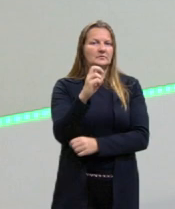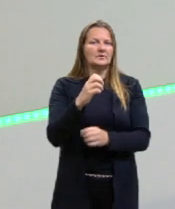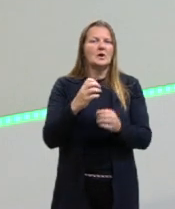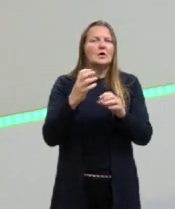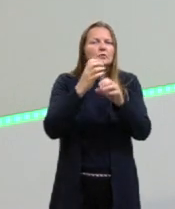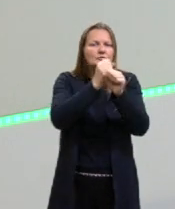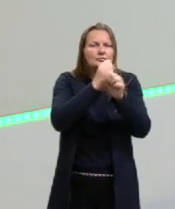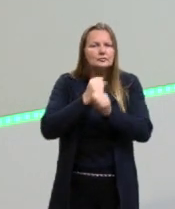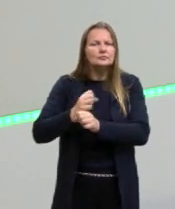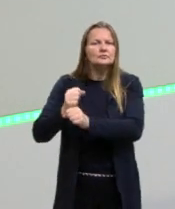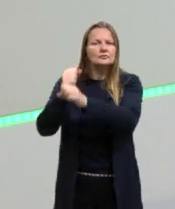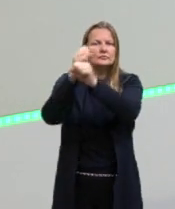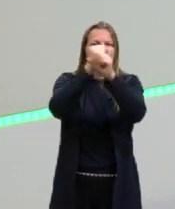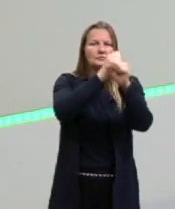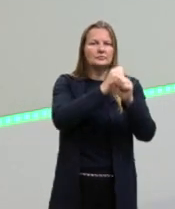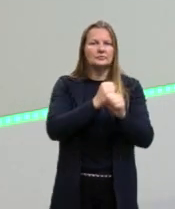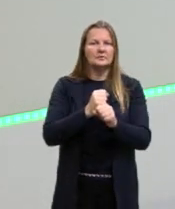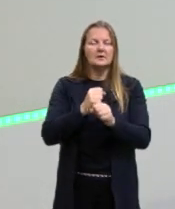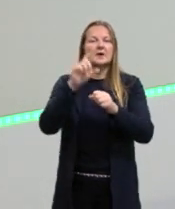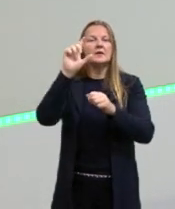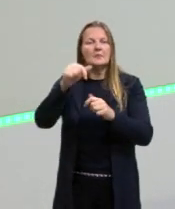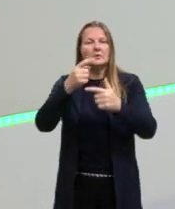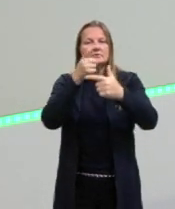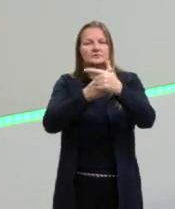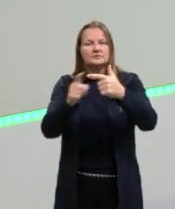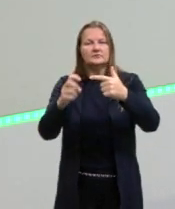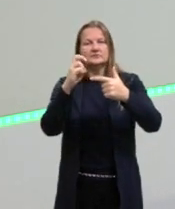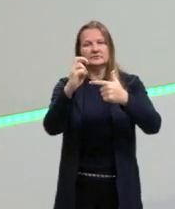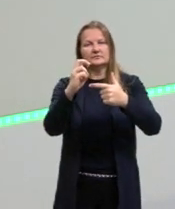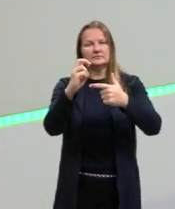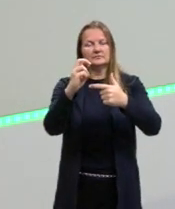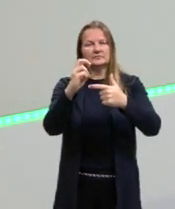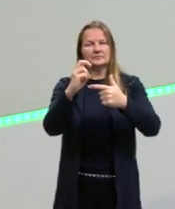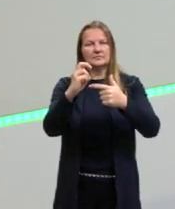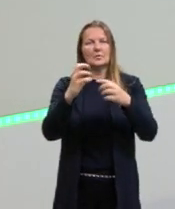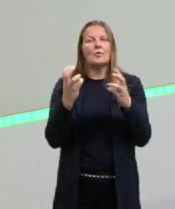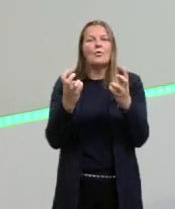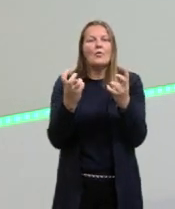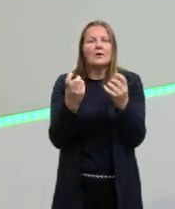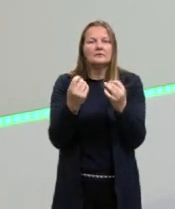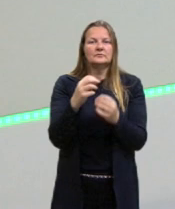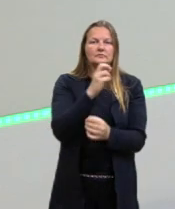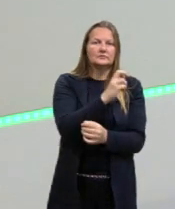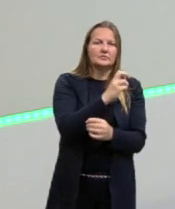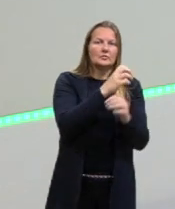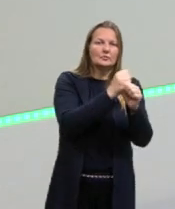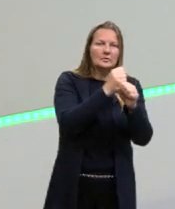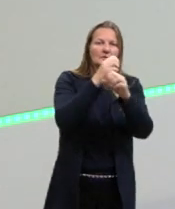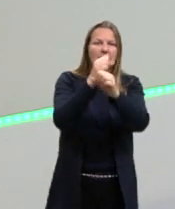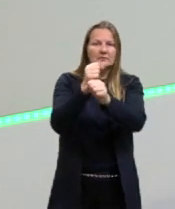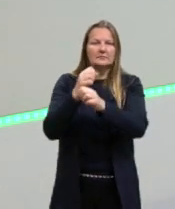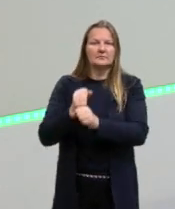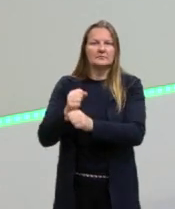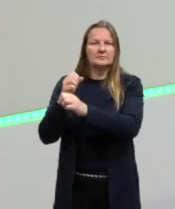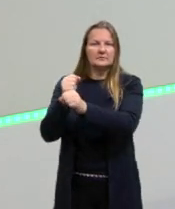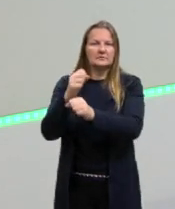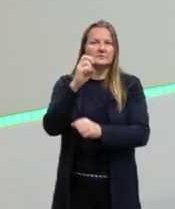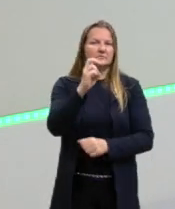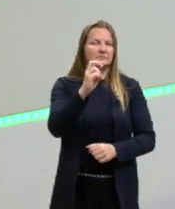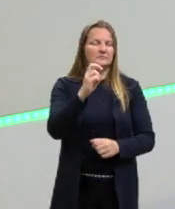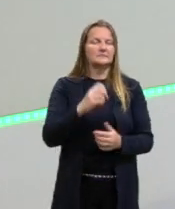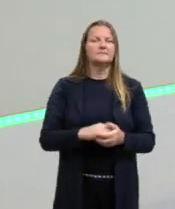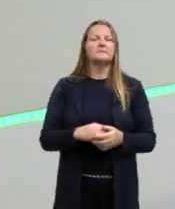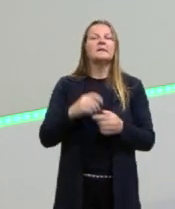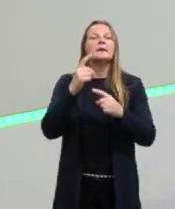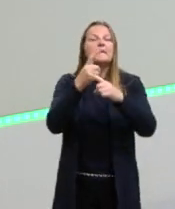tomar o valor das cinco notas e dividir por 5 que é a quantidade né de atividades que eu fiz e